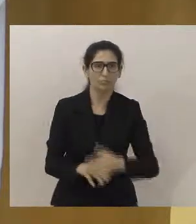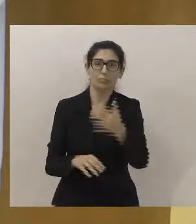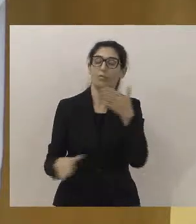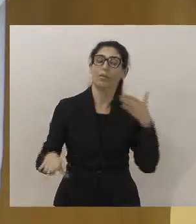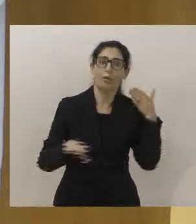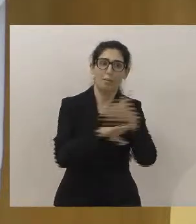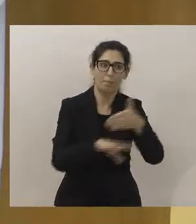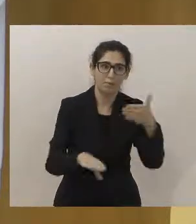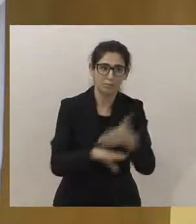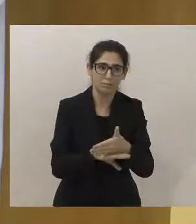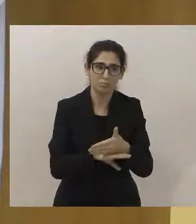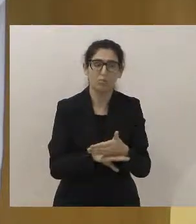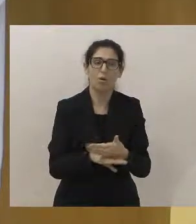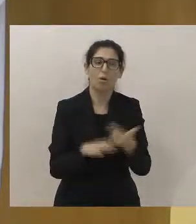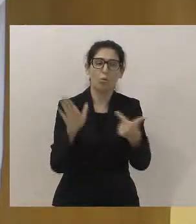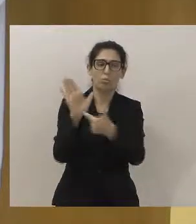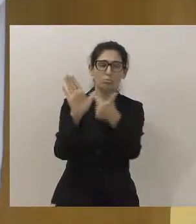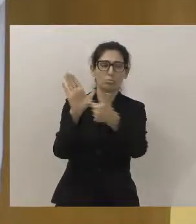segundo Conexidade, que é